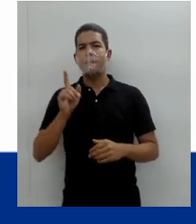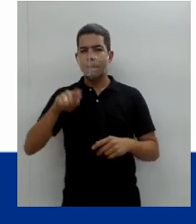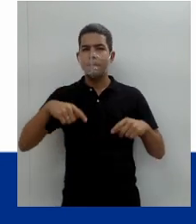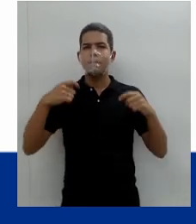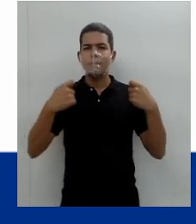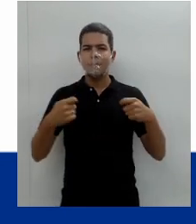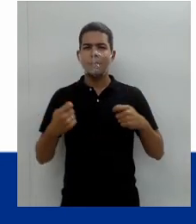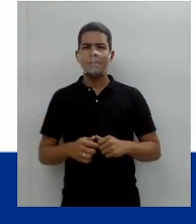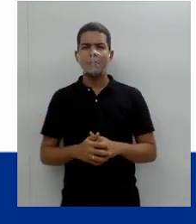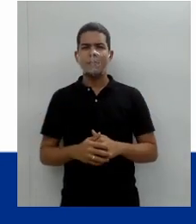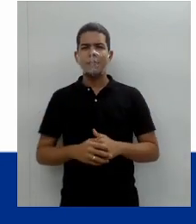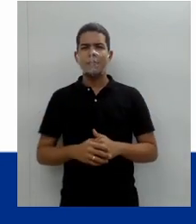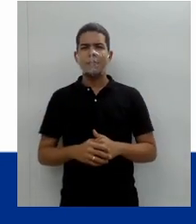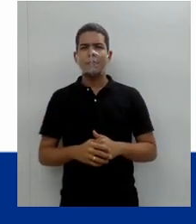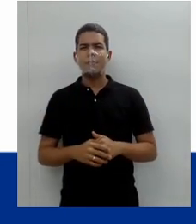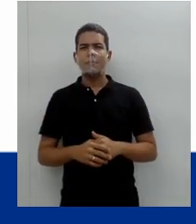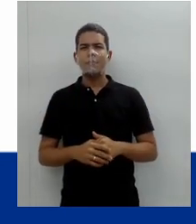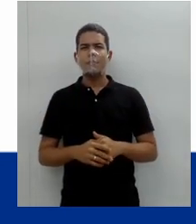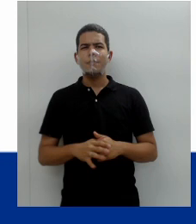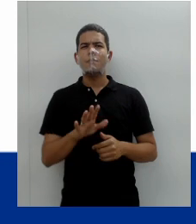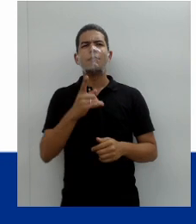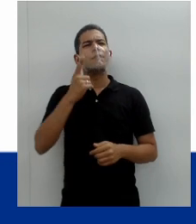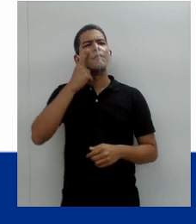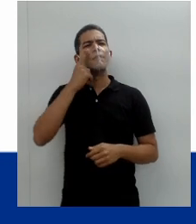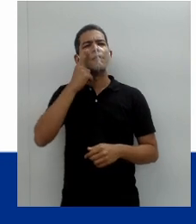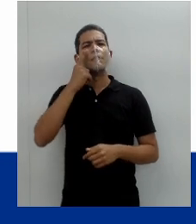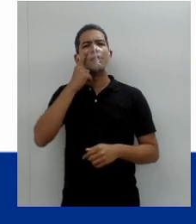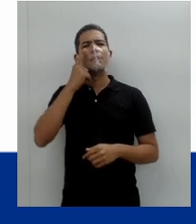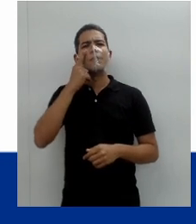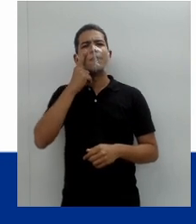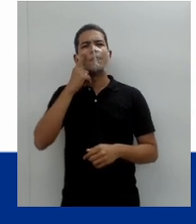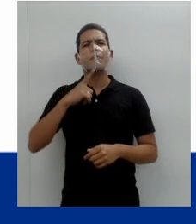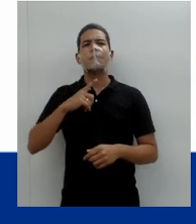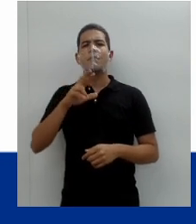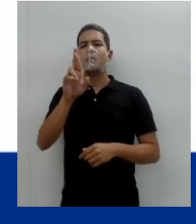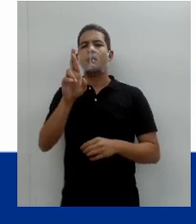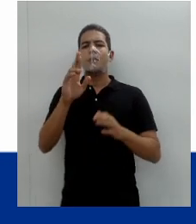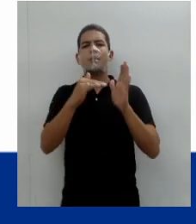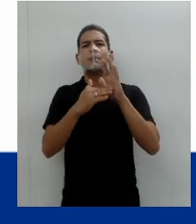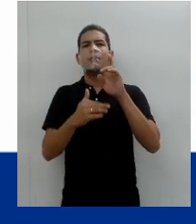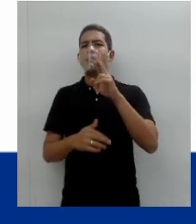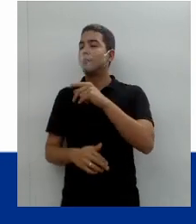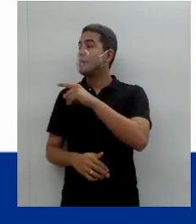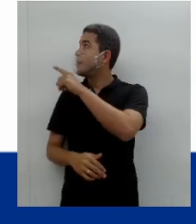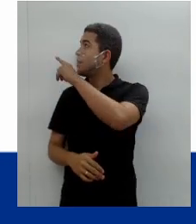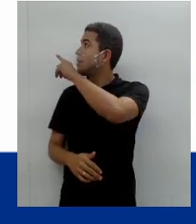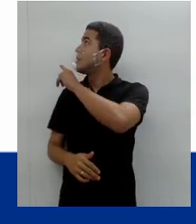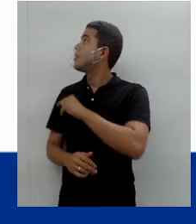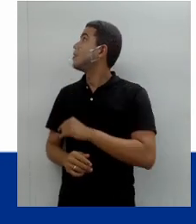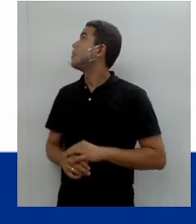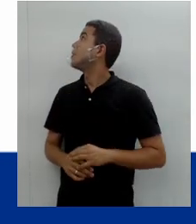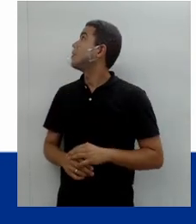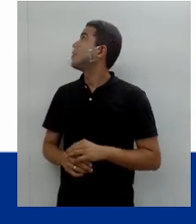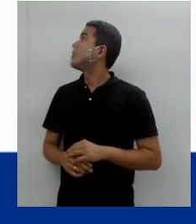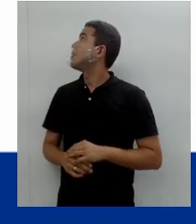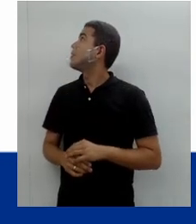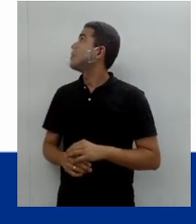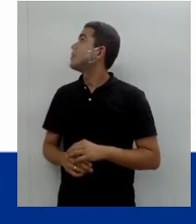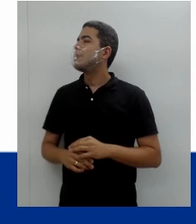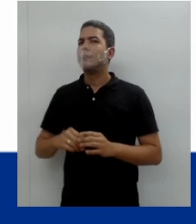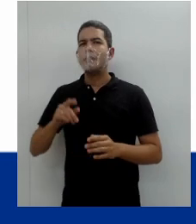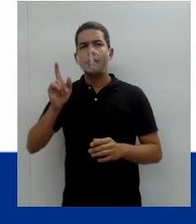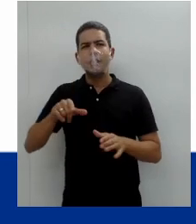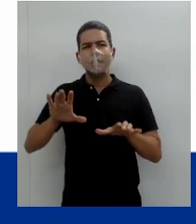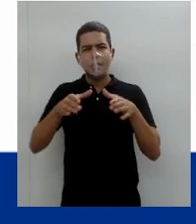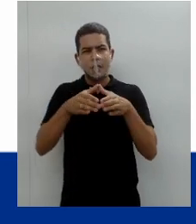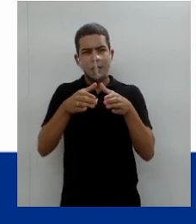condição. Galerinha, olha aqui na definição de função, é toda função de R, isso aqui é o conjunto domínio,